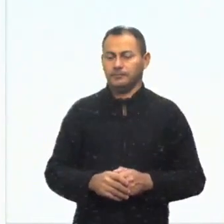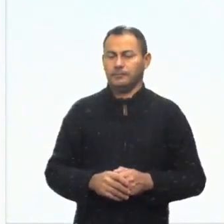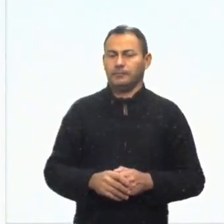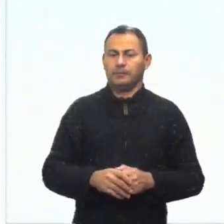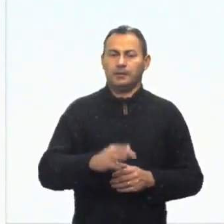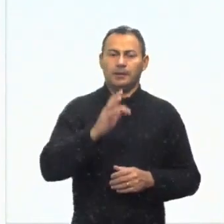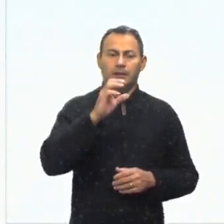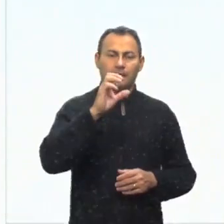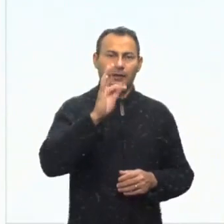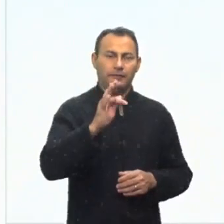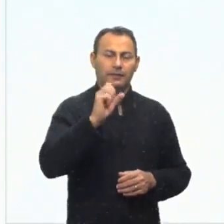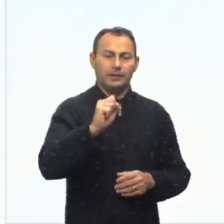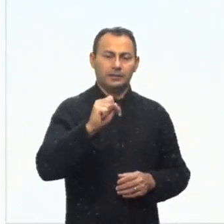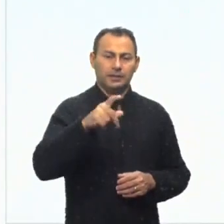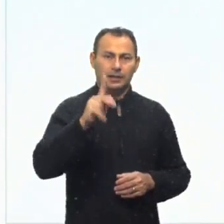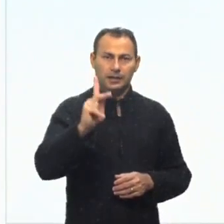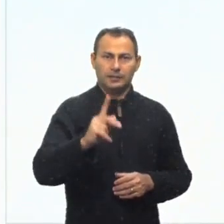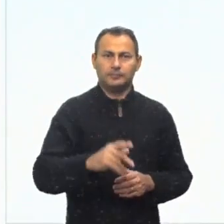Em FSK,